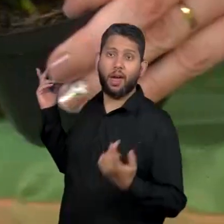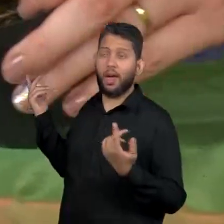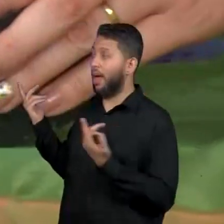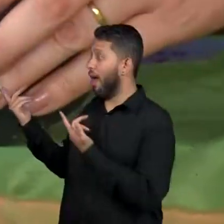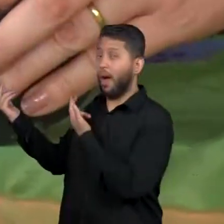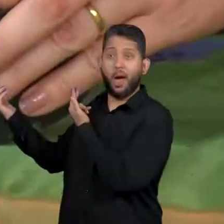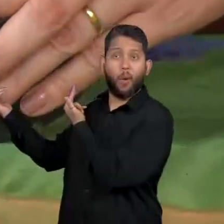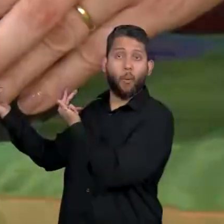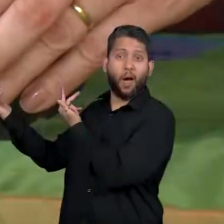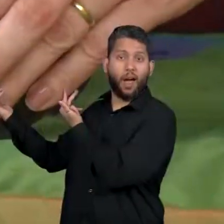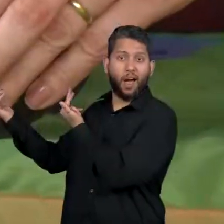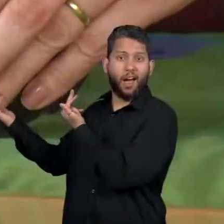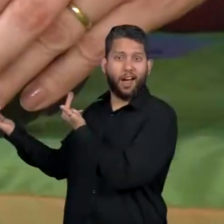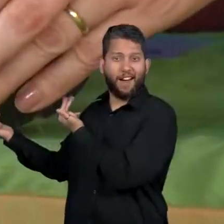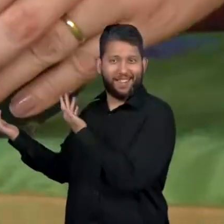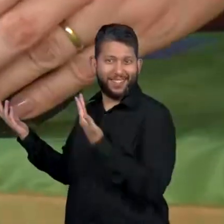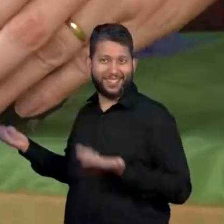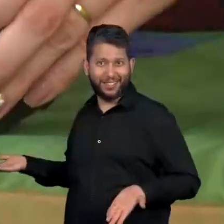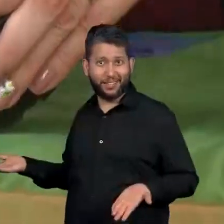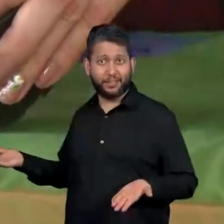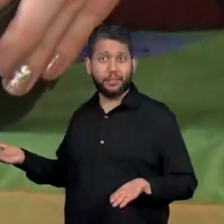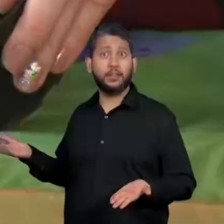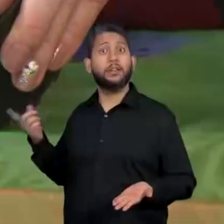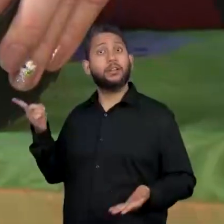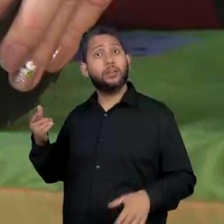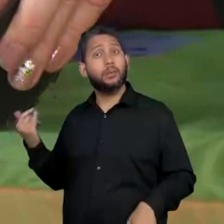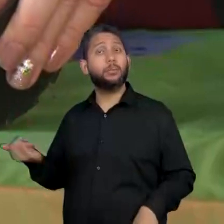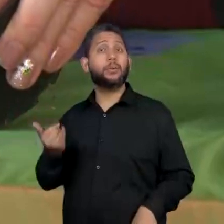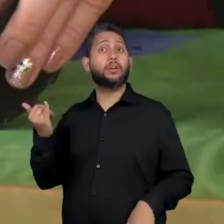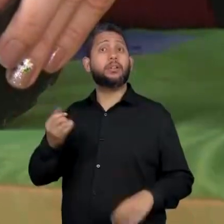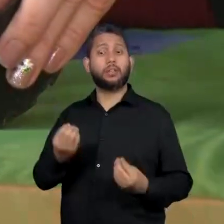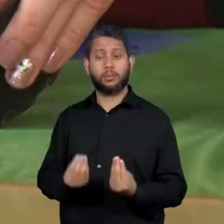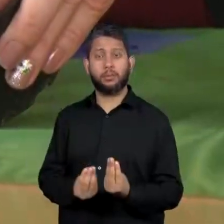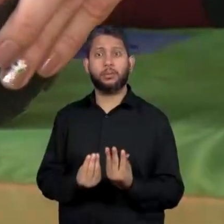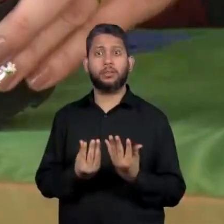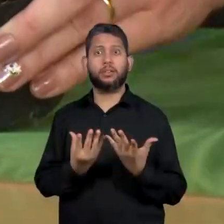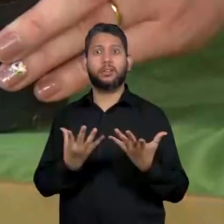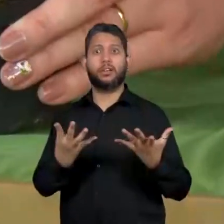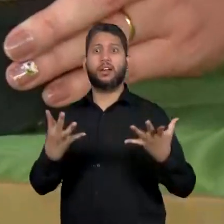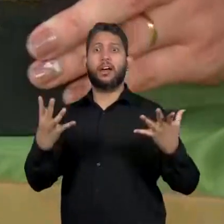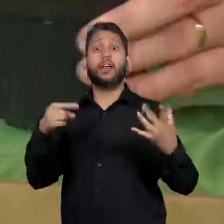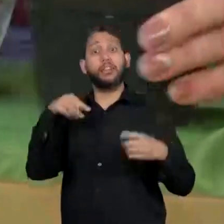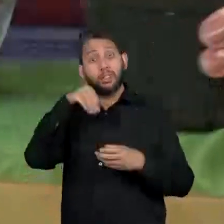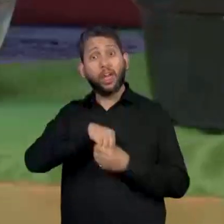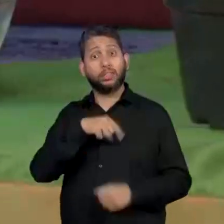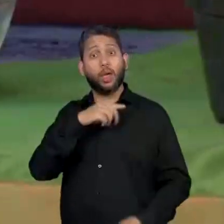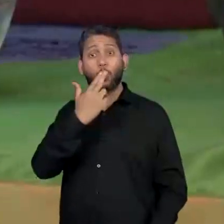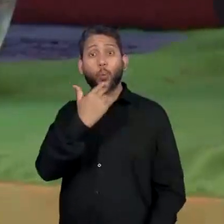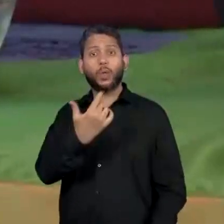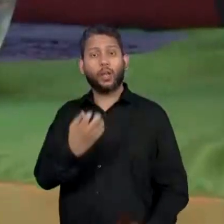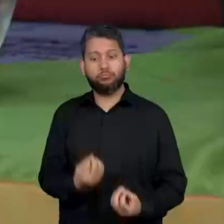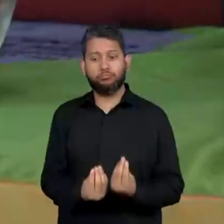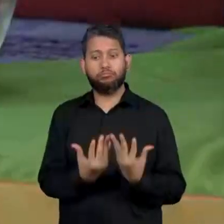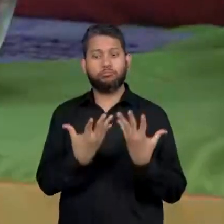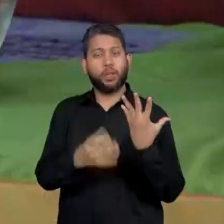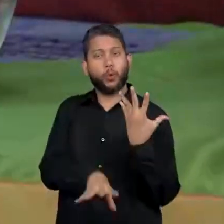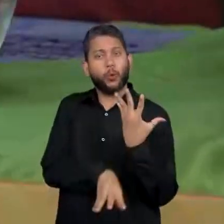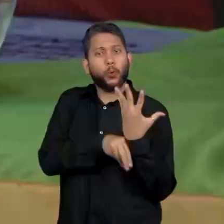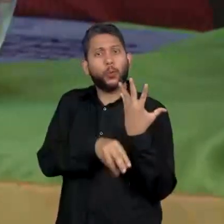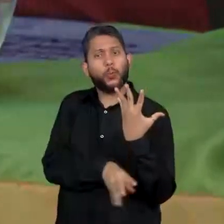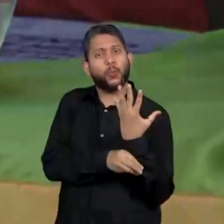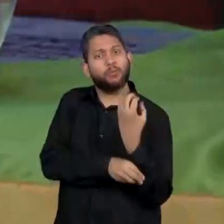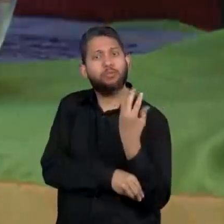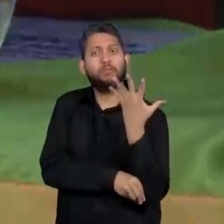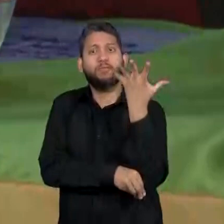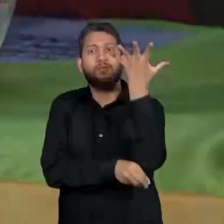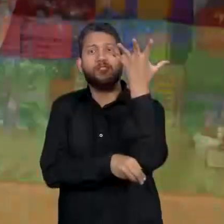ela é riquíssima em nutrientes e faz com que as plantinhas cresçam aí e fiquem lindinhas, não é? Essa daqui já